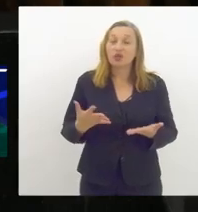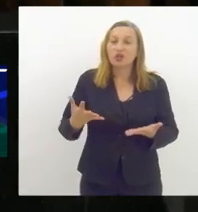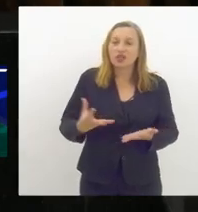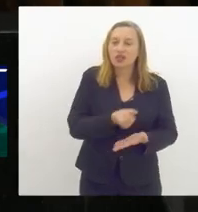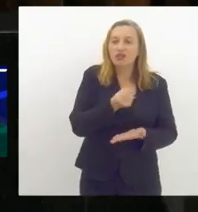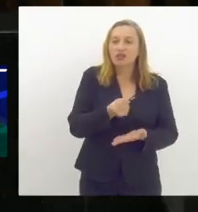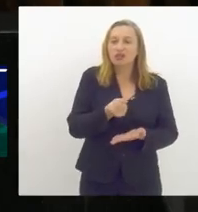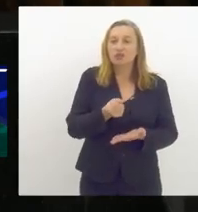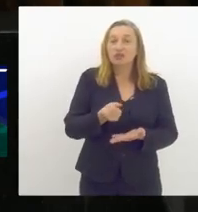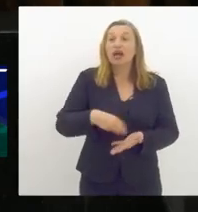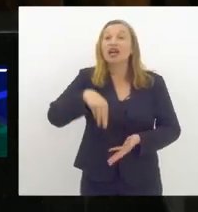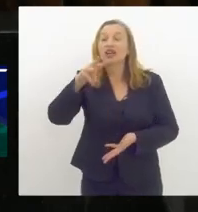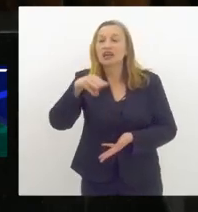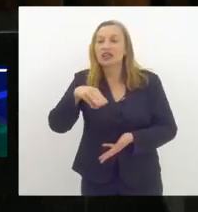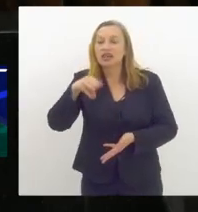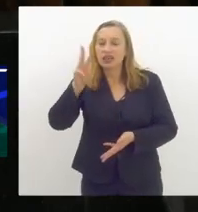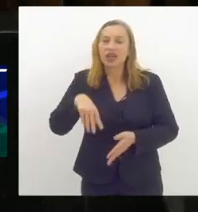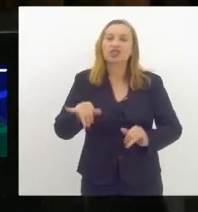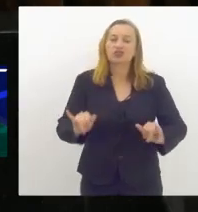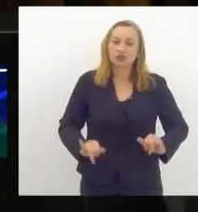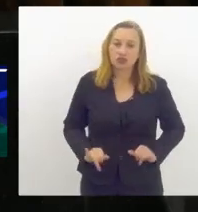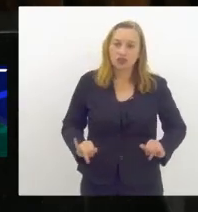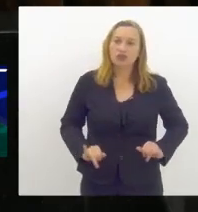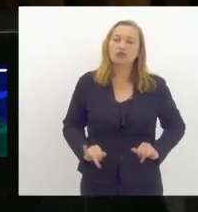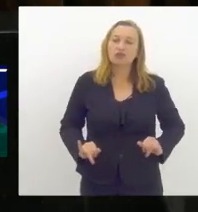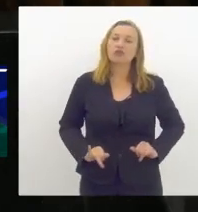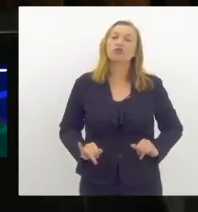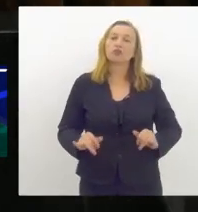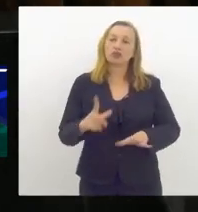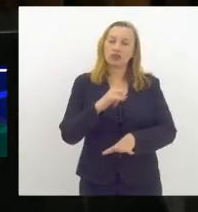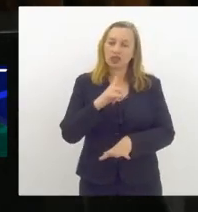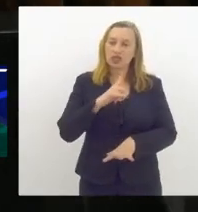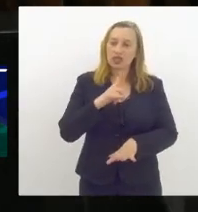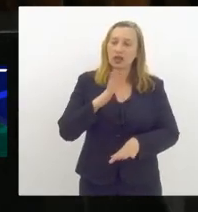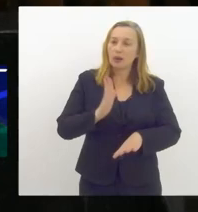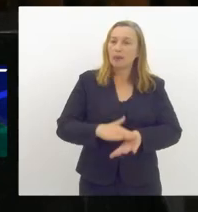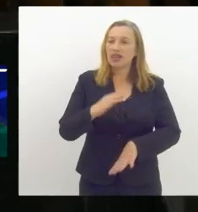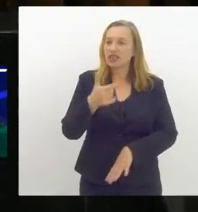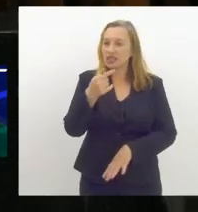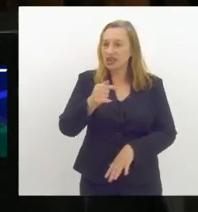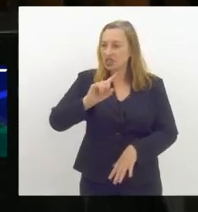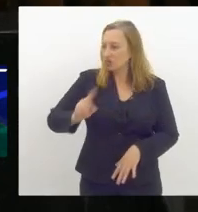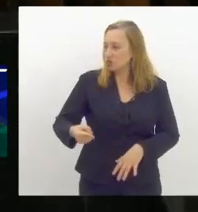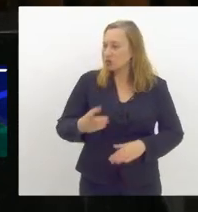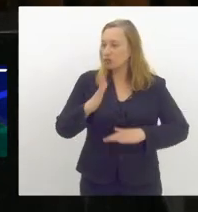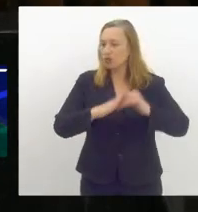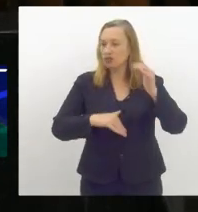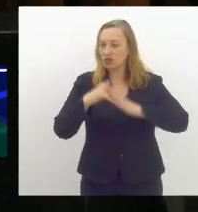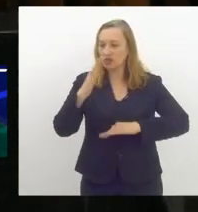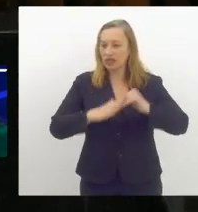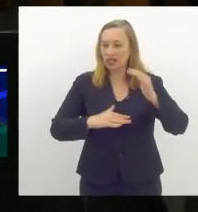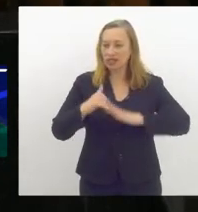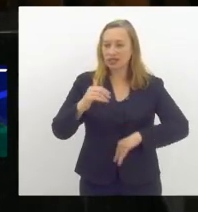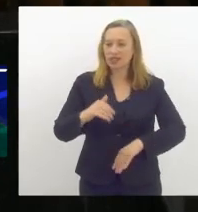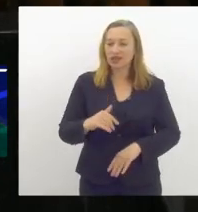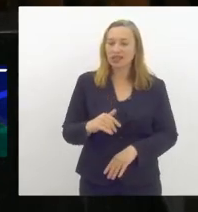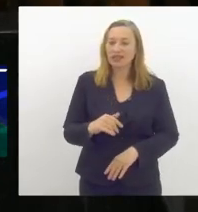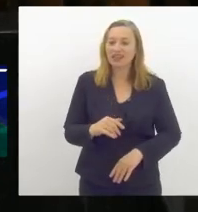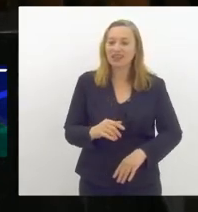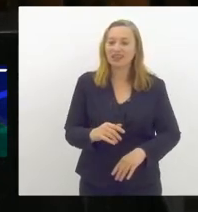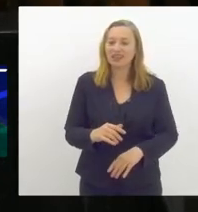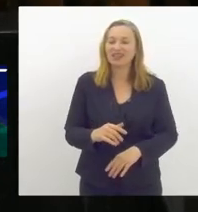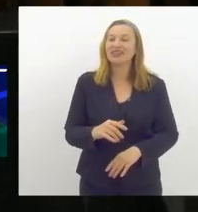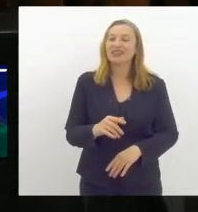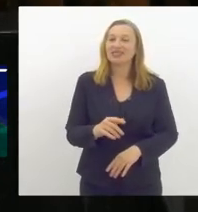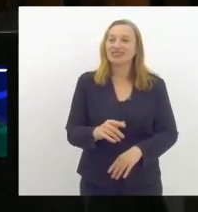salvação para aqueles que estavam com extrema dificuldade foram mais de 7 mil profissionais taxistas Deputado Lindberg